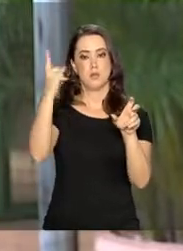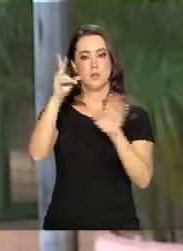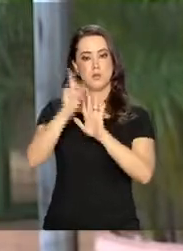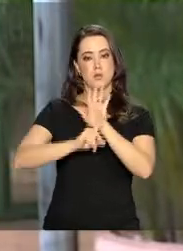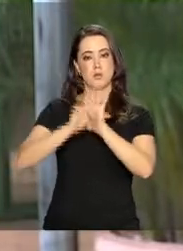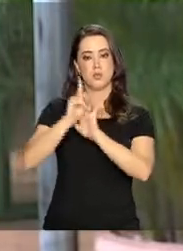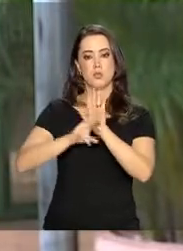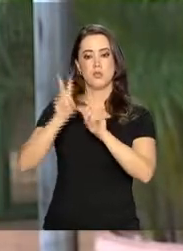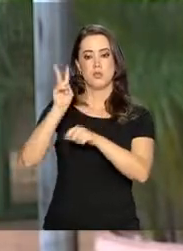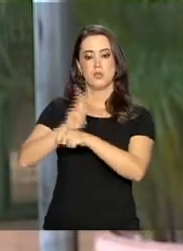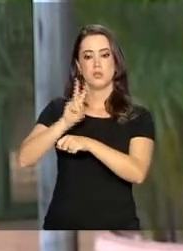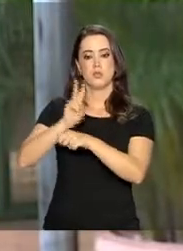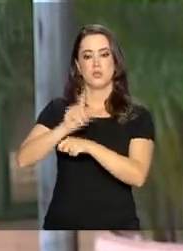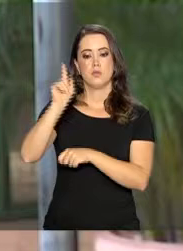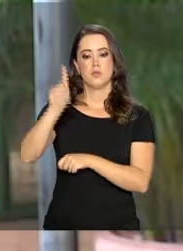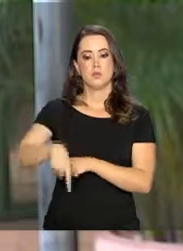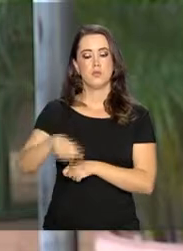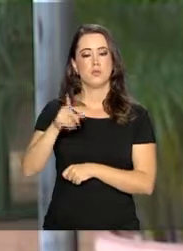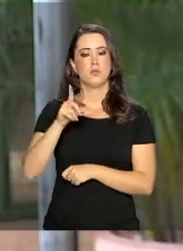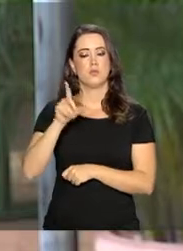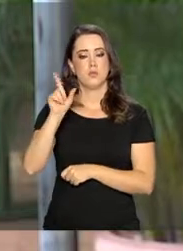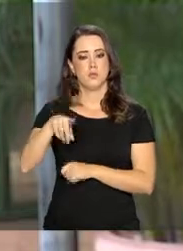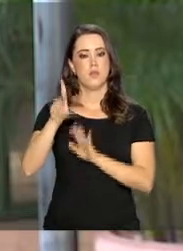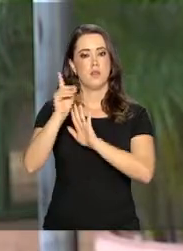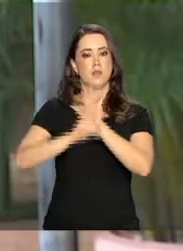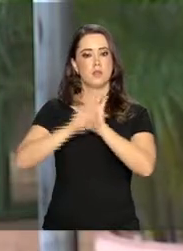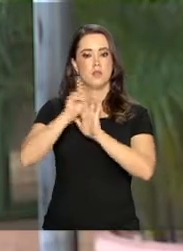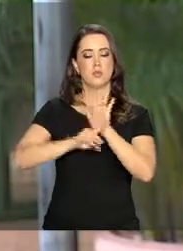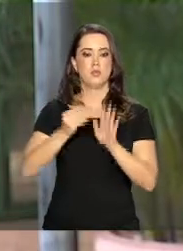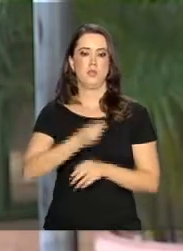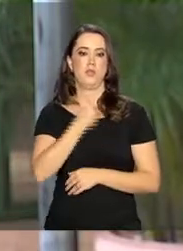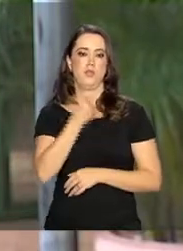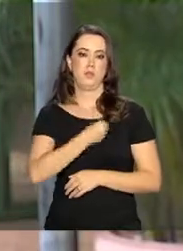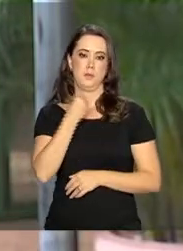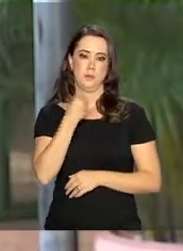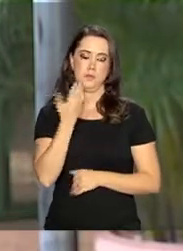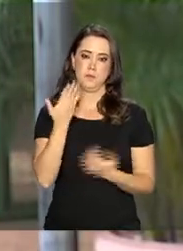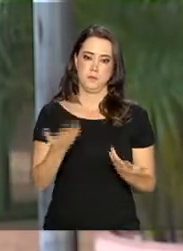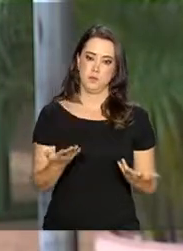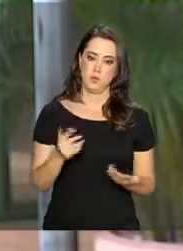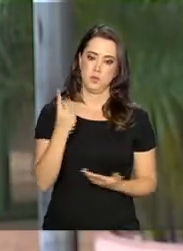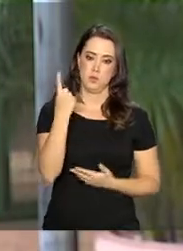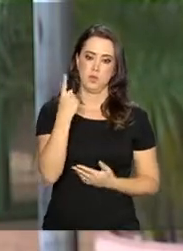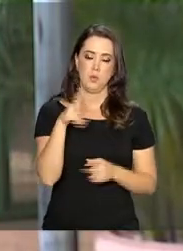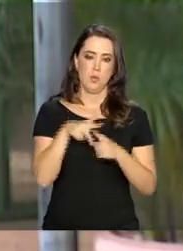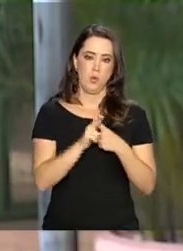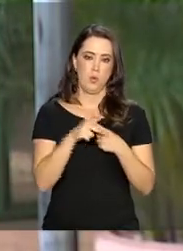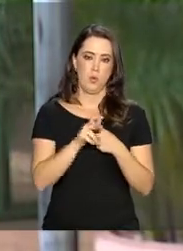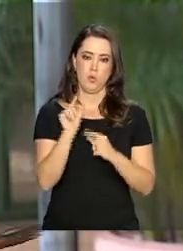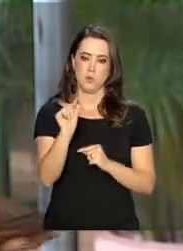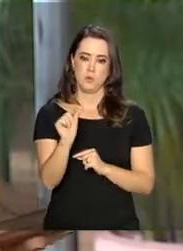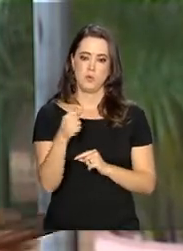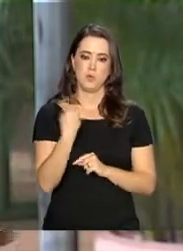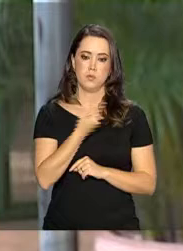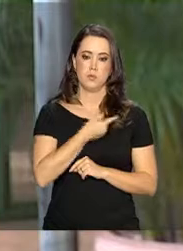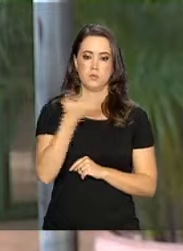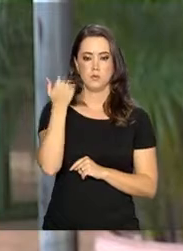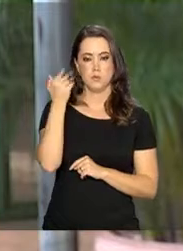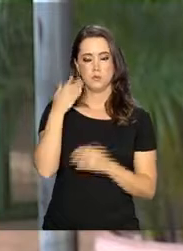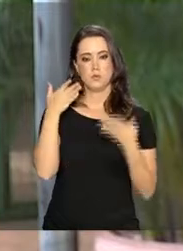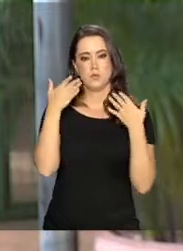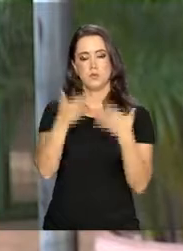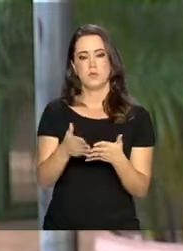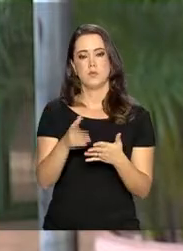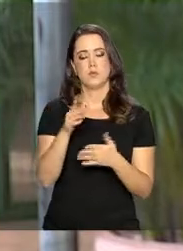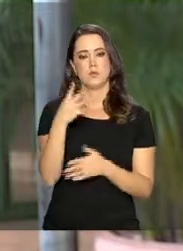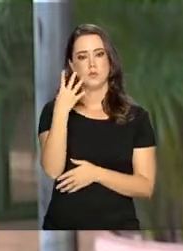ser protegido será o direito à vida. Bom, Roberto, apenas uma correçãozinha aqui da nossa última entrada ao